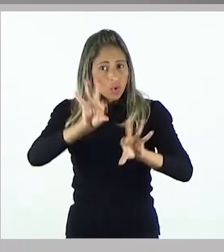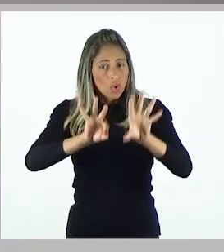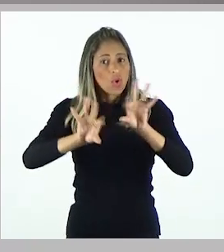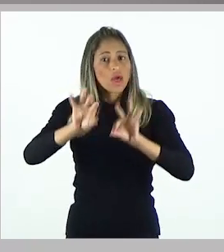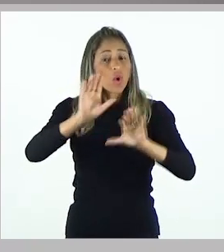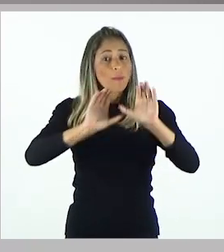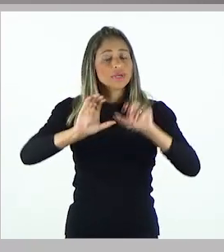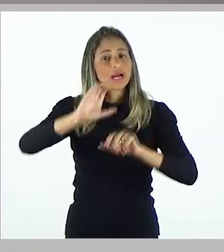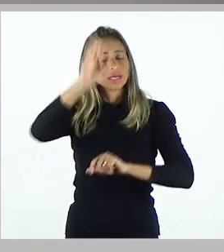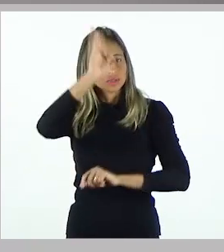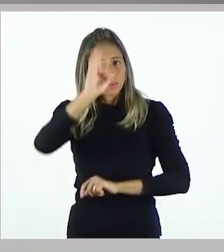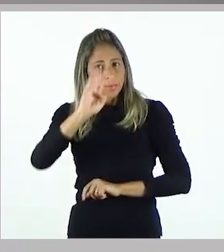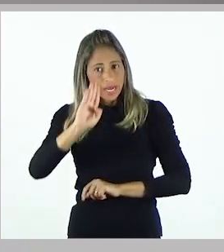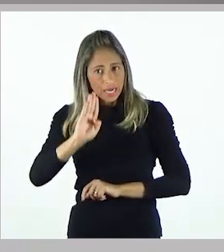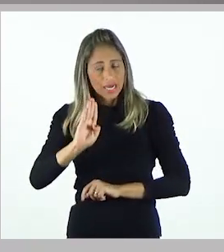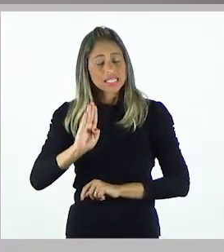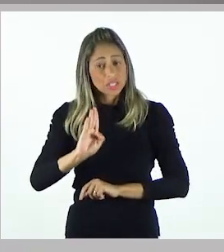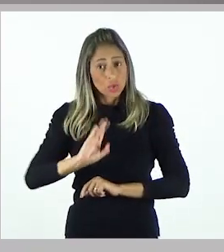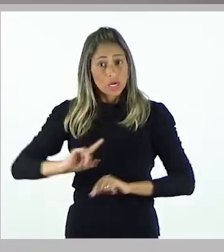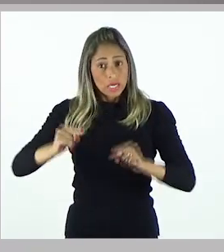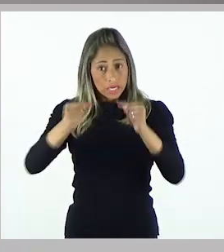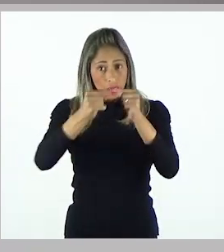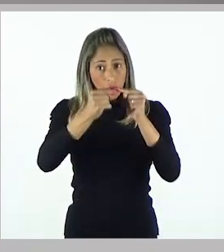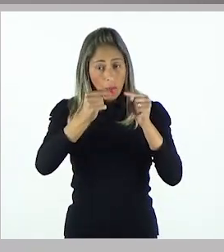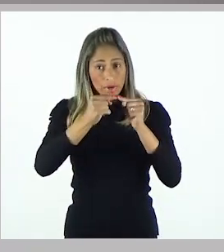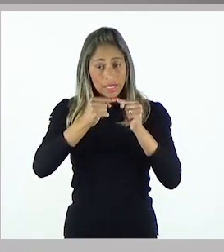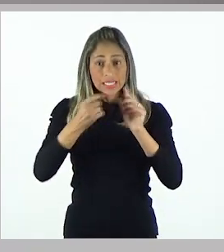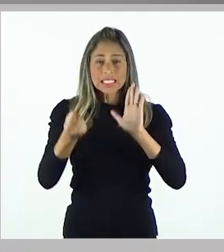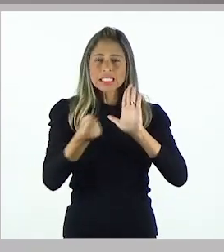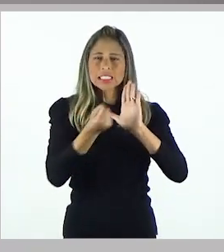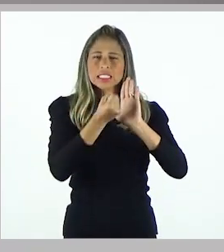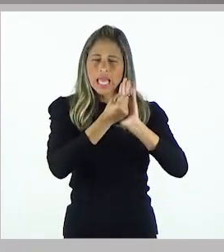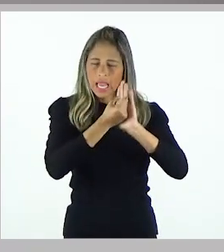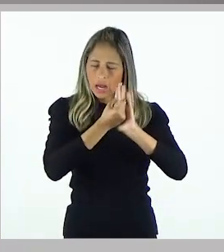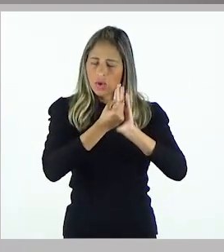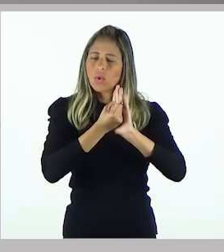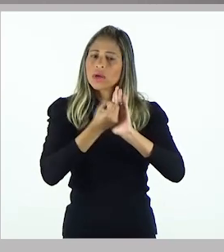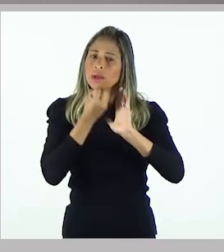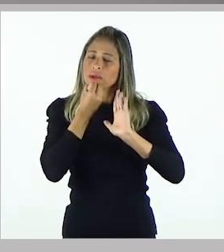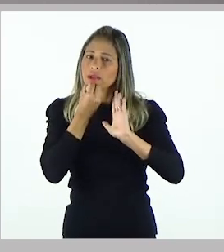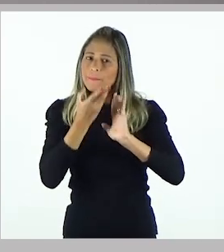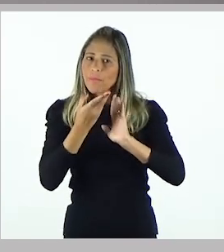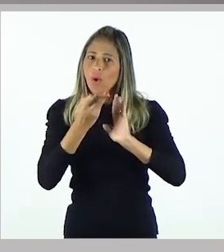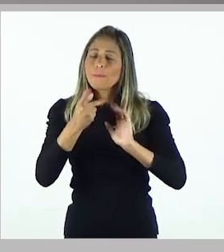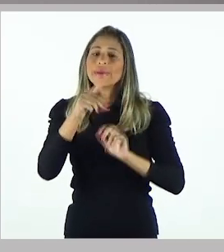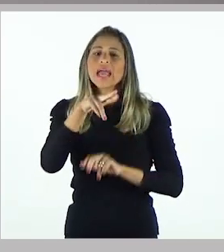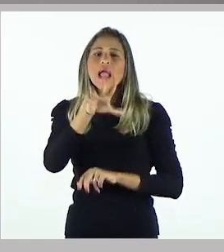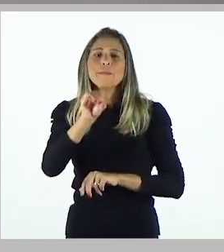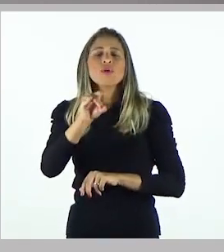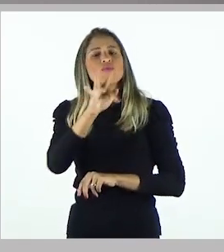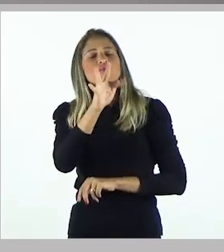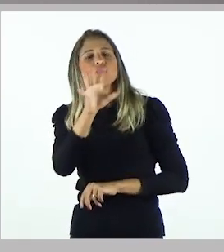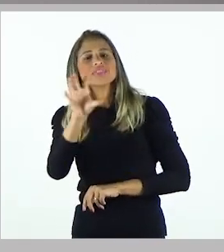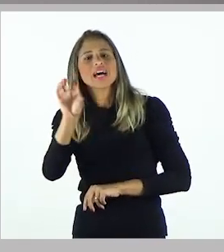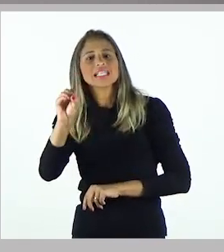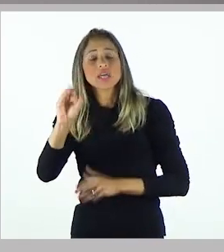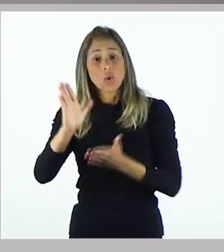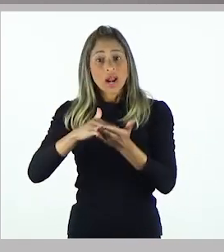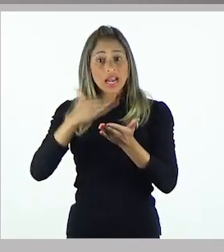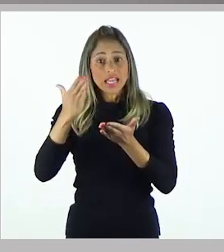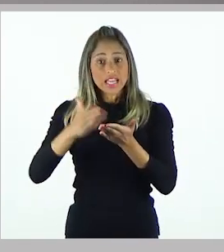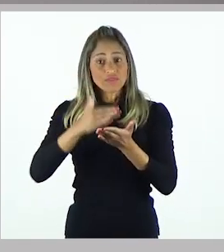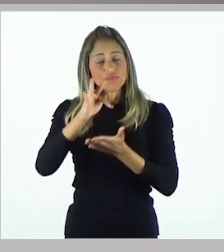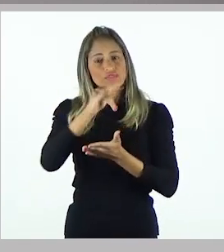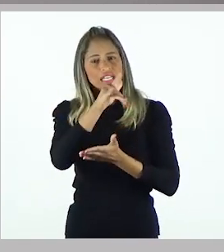livros publicados no Brasil, que culmina nos selos altamente recomendáveis e no prêmio da Fundação, é de